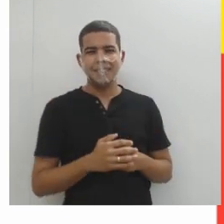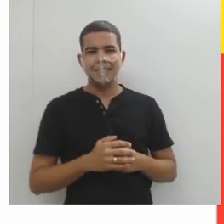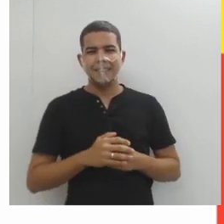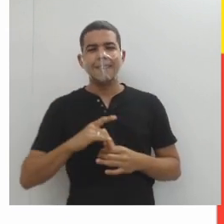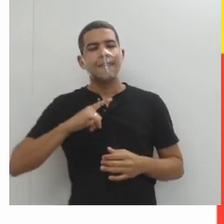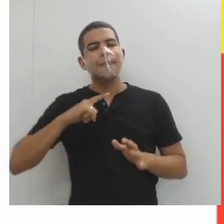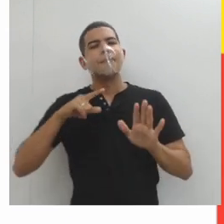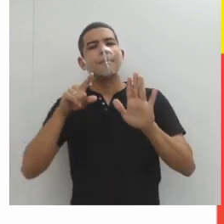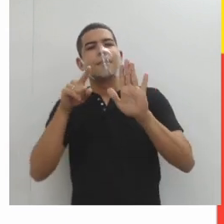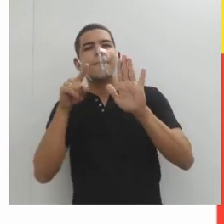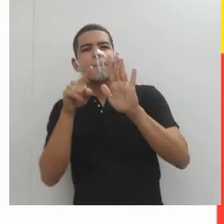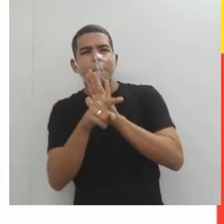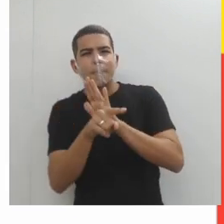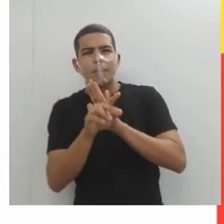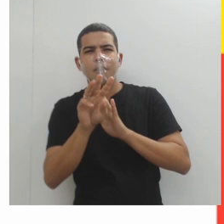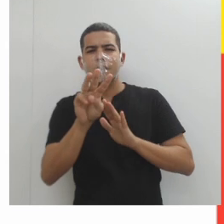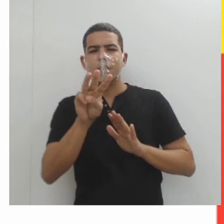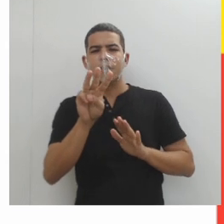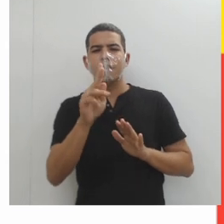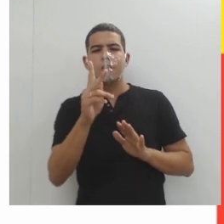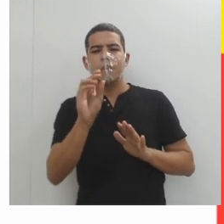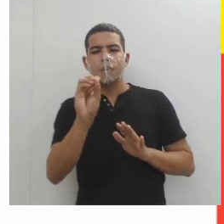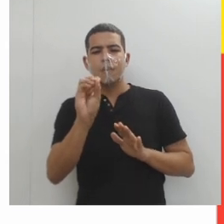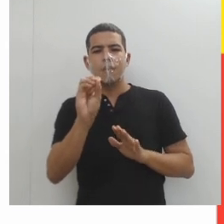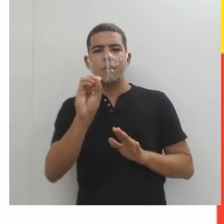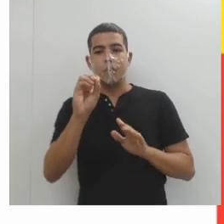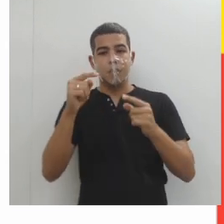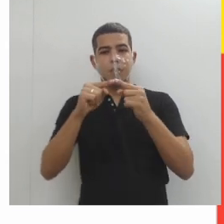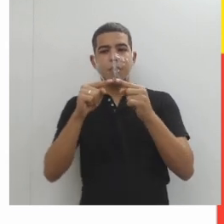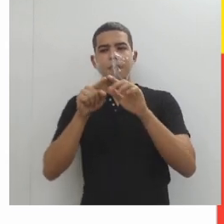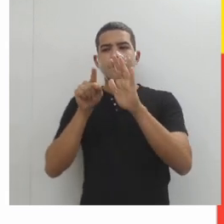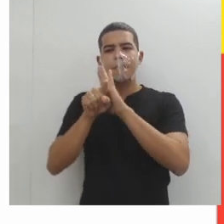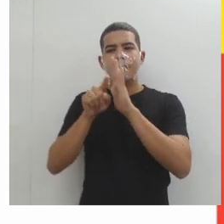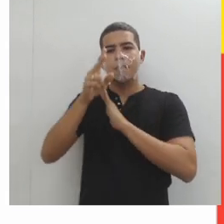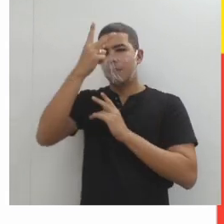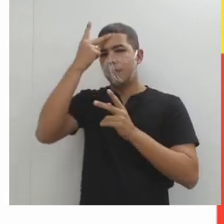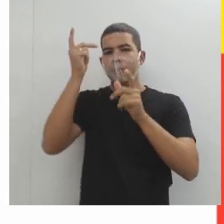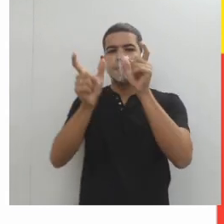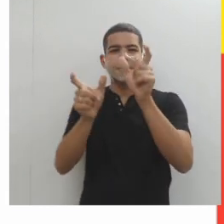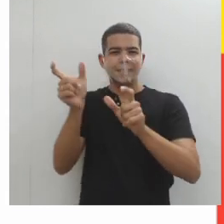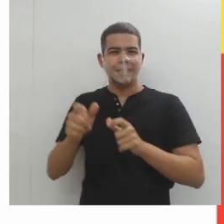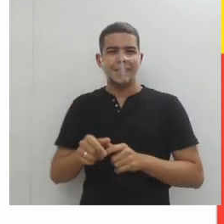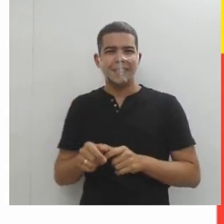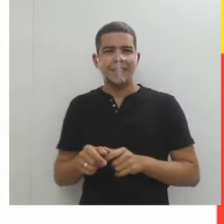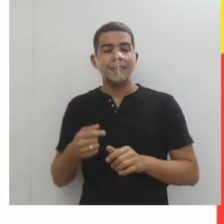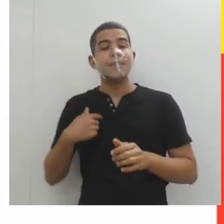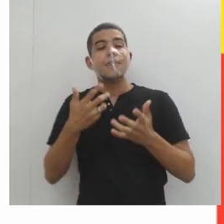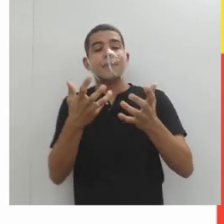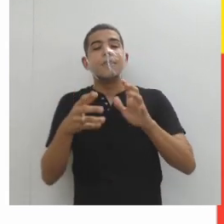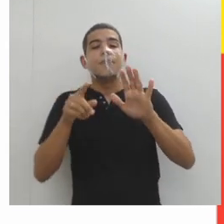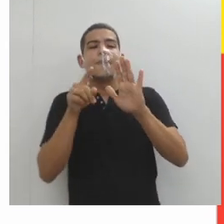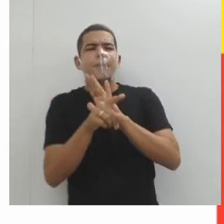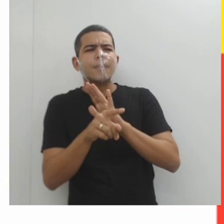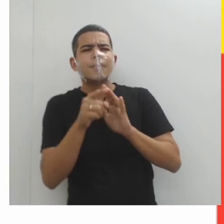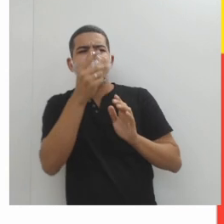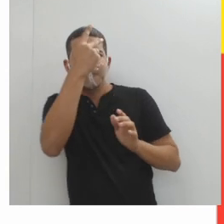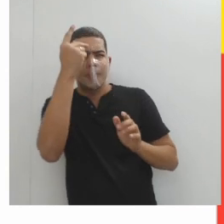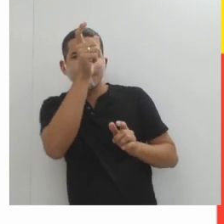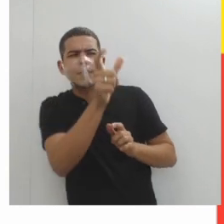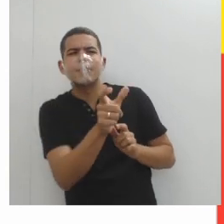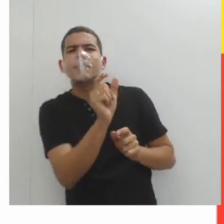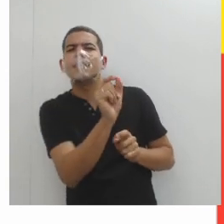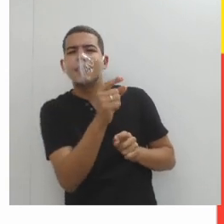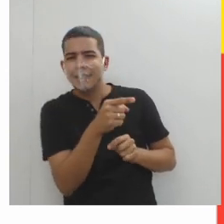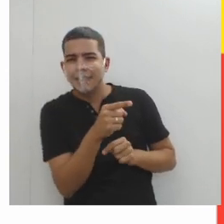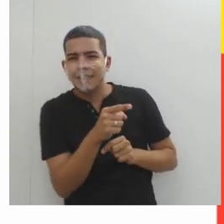pergunta sobre pessoas, né, que significa quem. Então eu quero saber com quem ele falou. Já como é o W8 question, eu coloco ele lá no